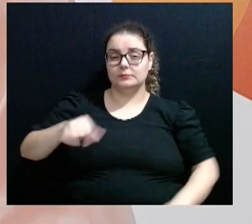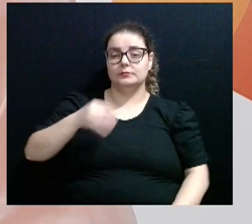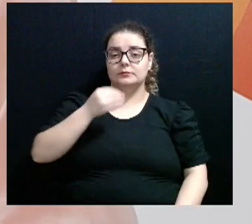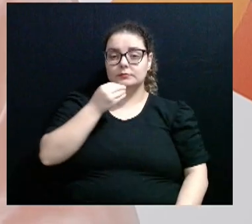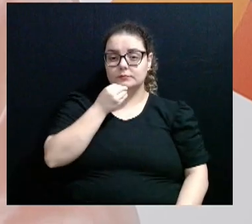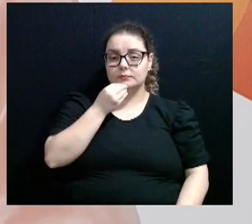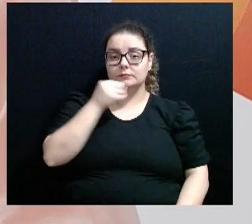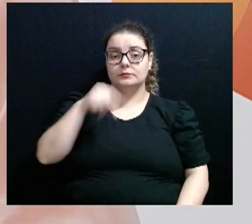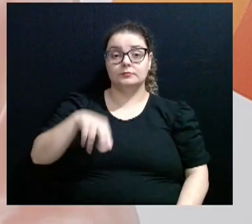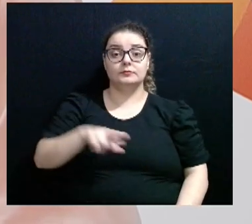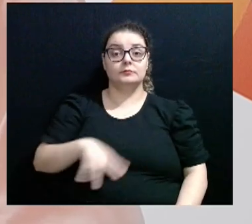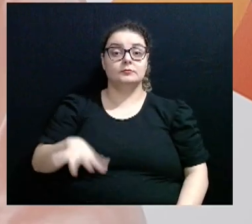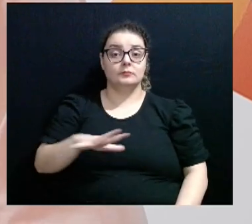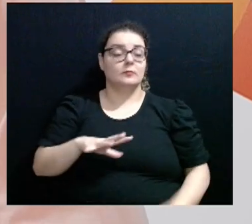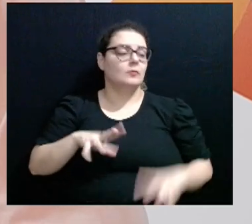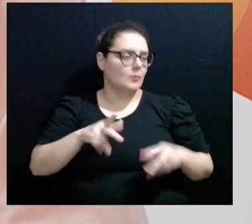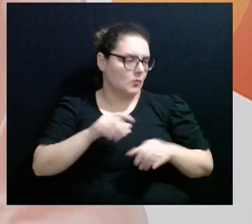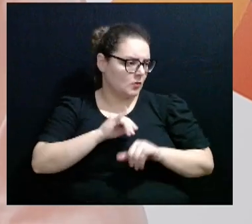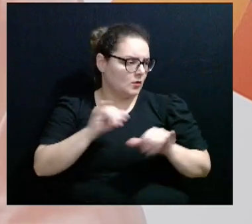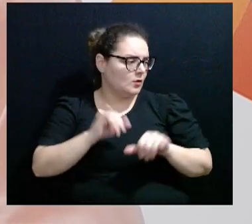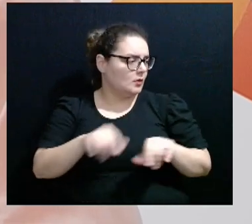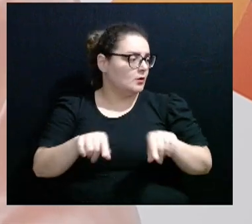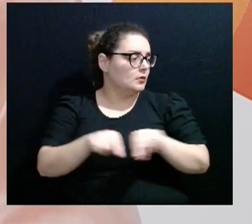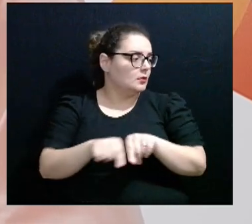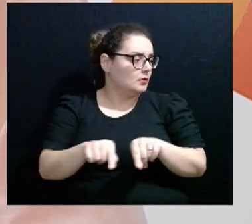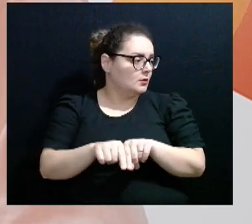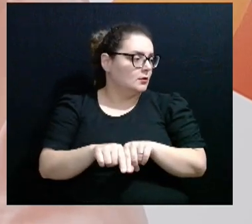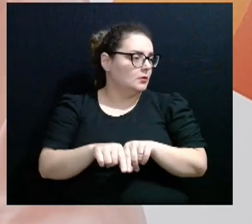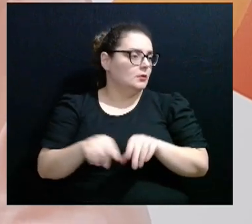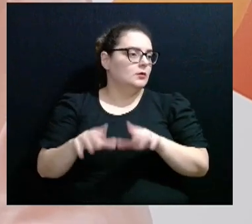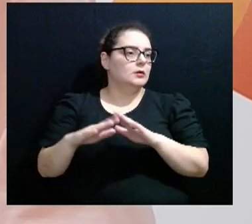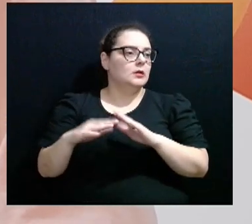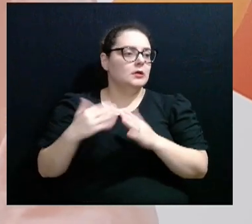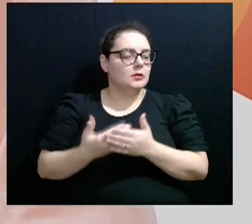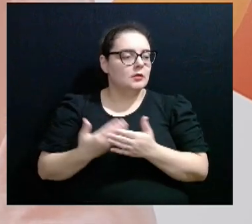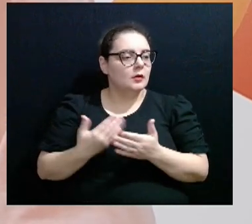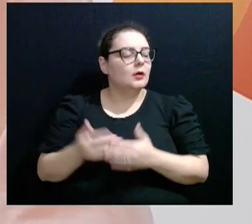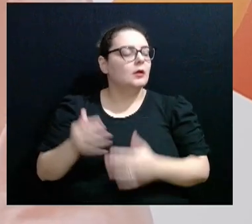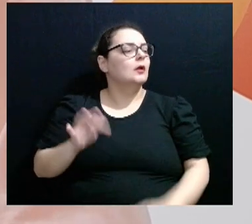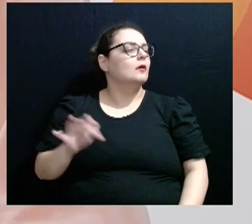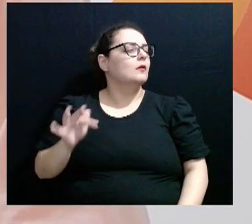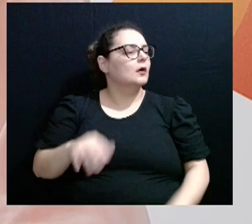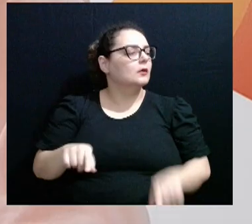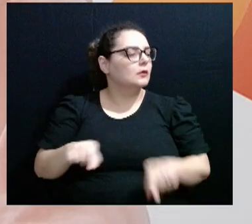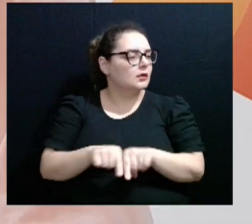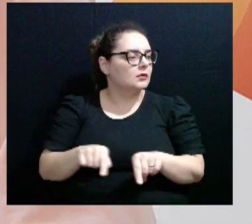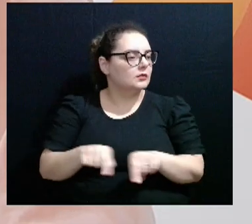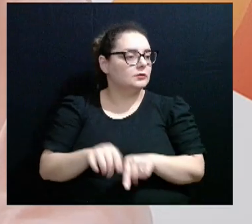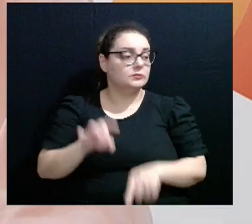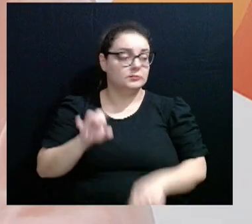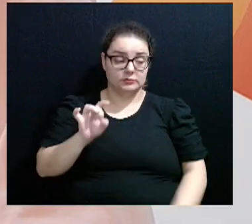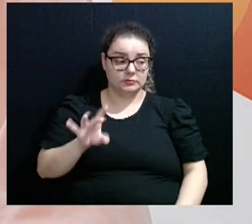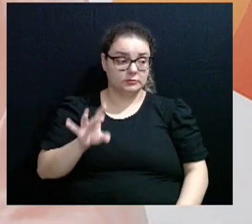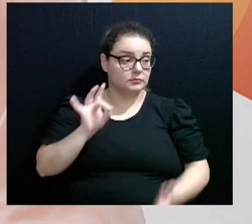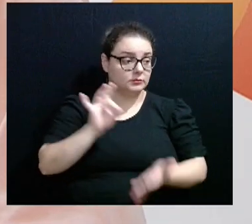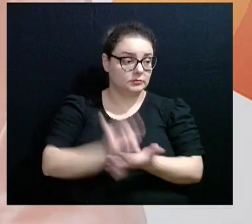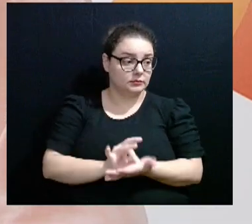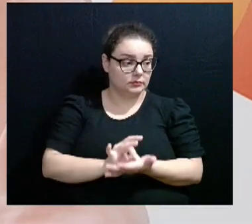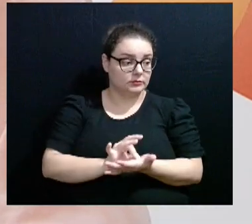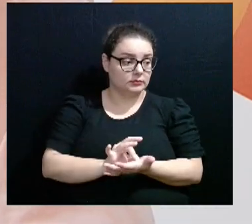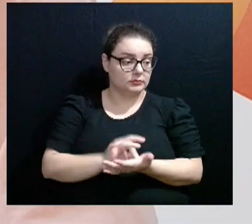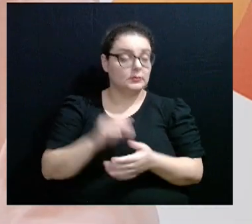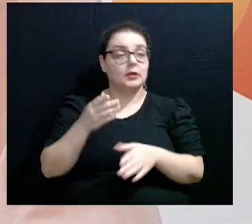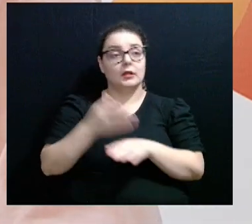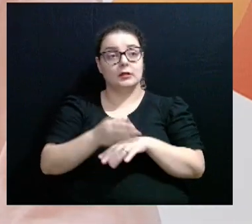acaba sendo divulgado também, né, nas escolas, nas faculdades, né? É só realmente entrar no